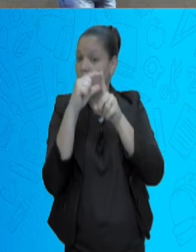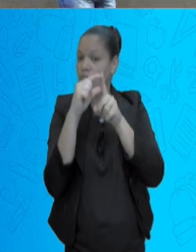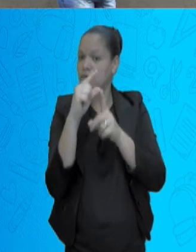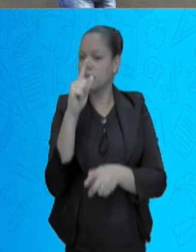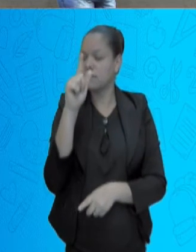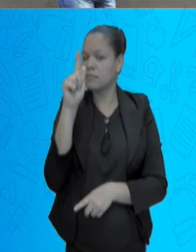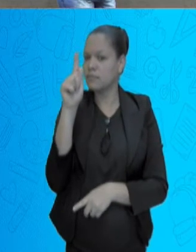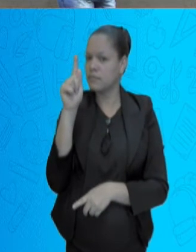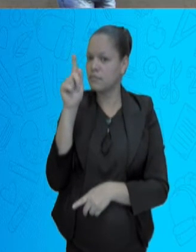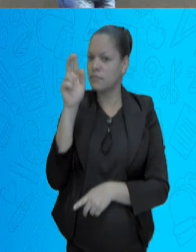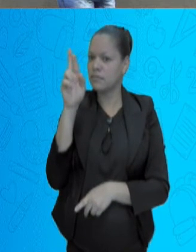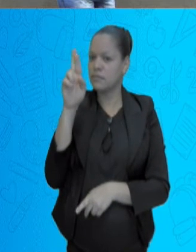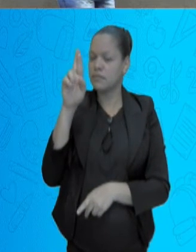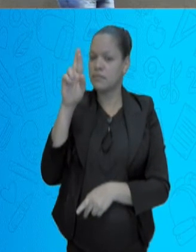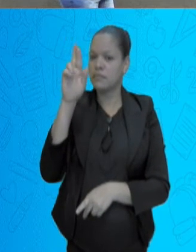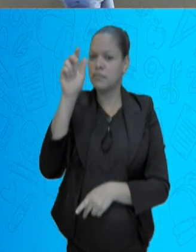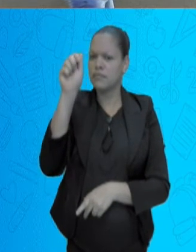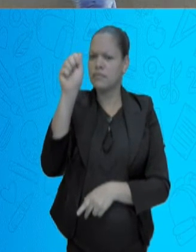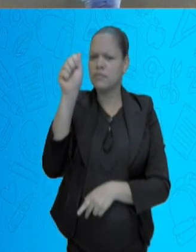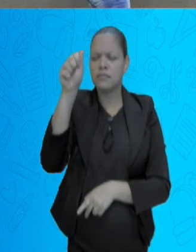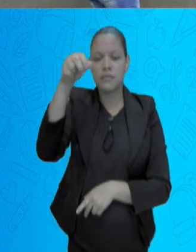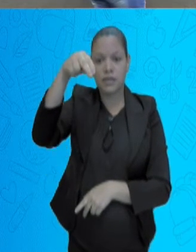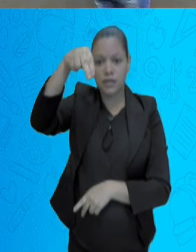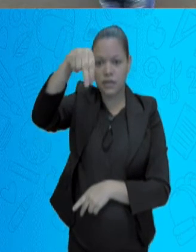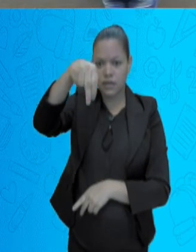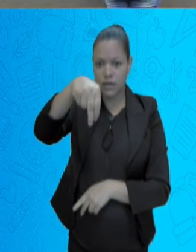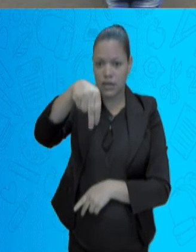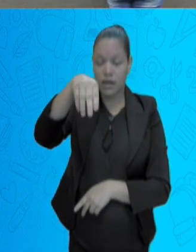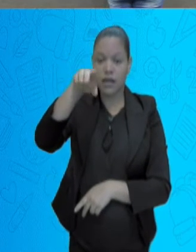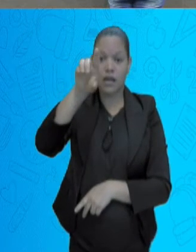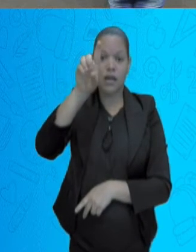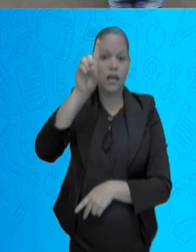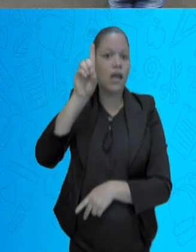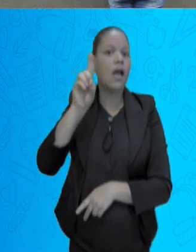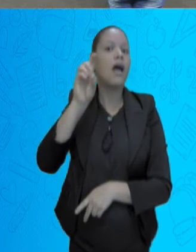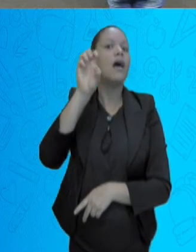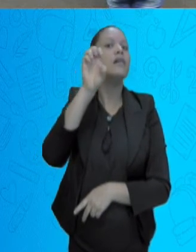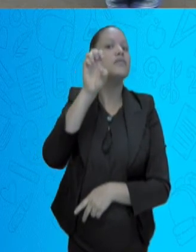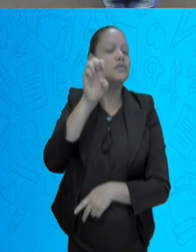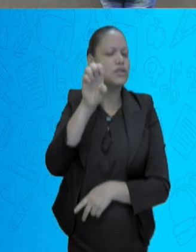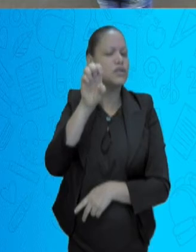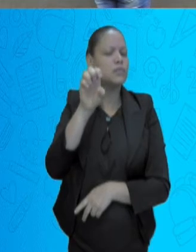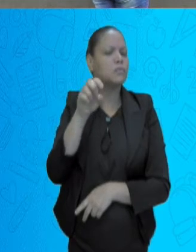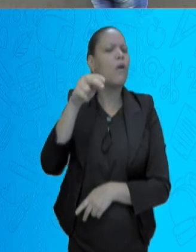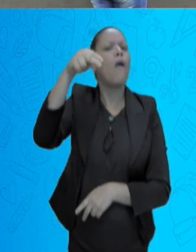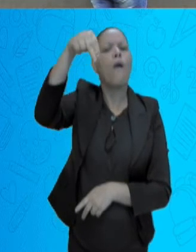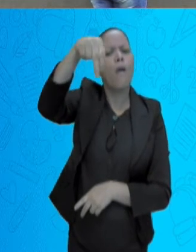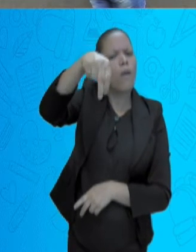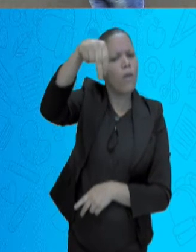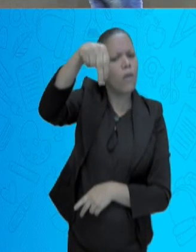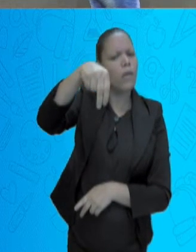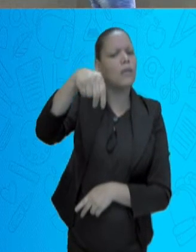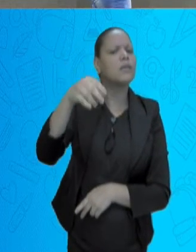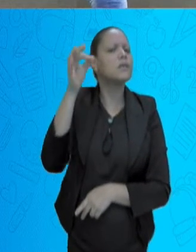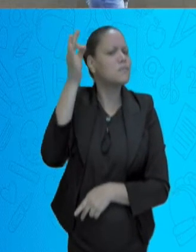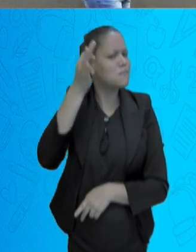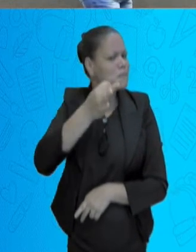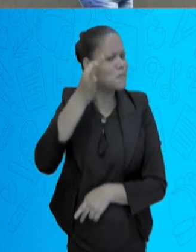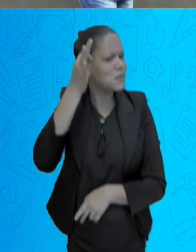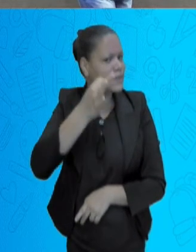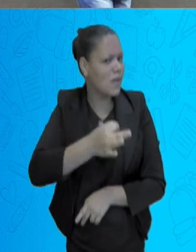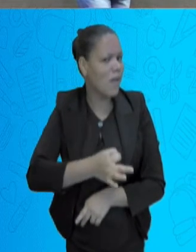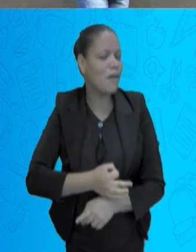usar M ou N? Eu vou usar, se você falou aí N, você acertou, porque eu